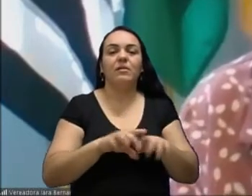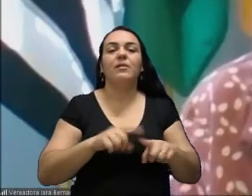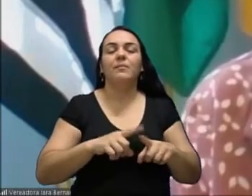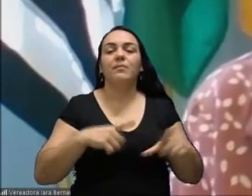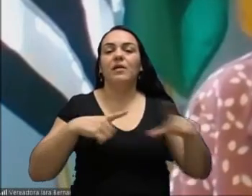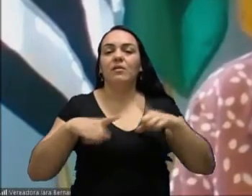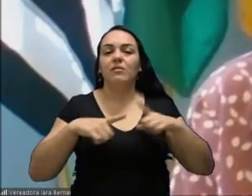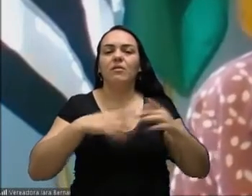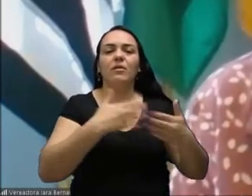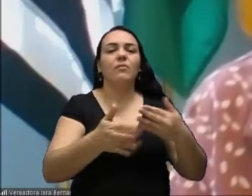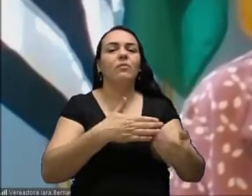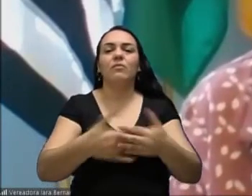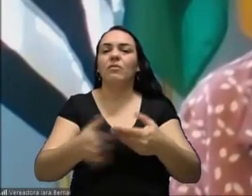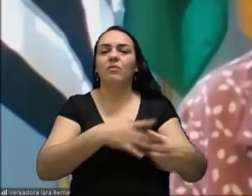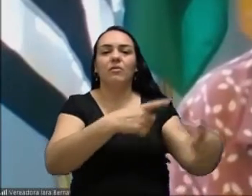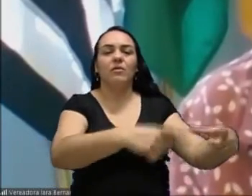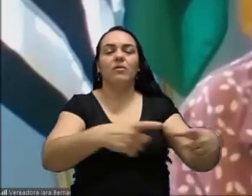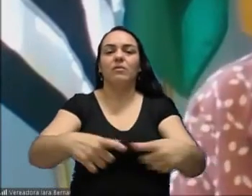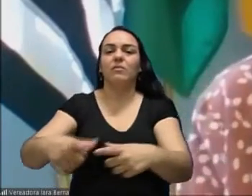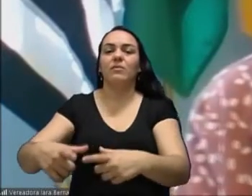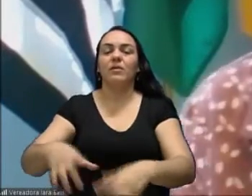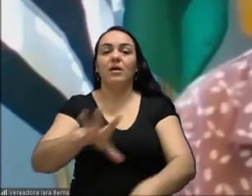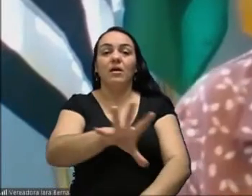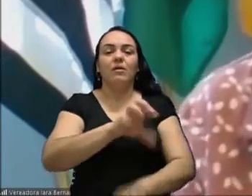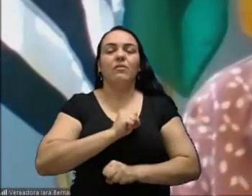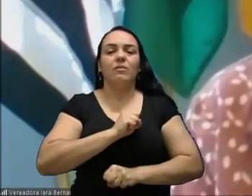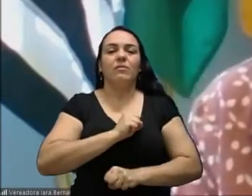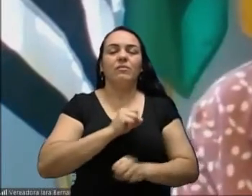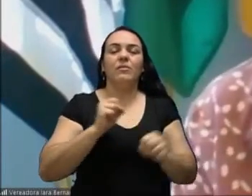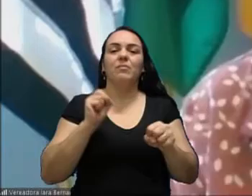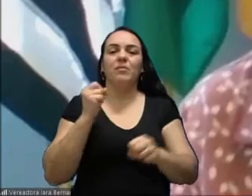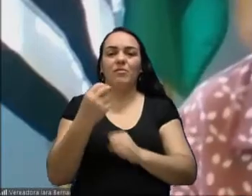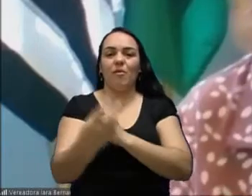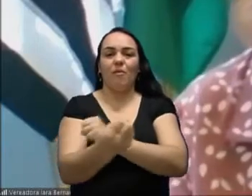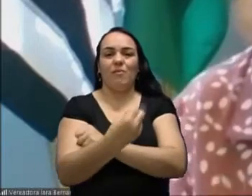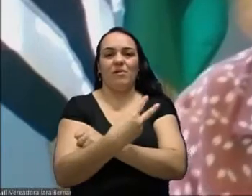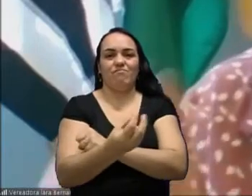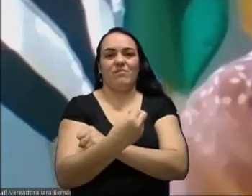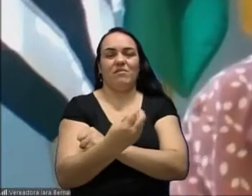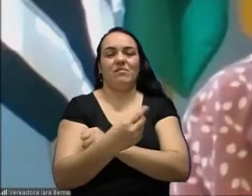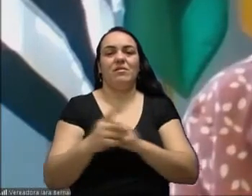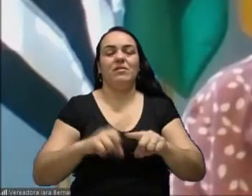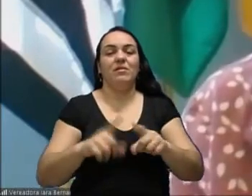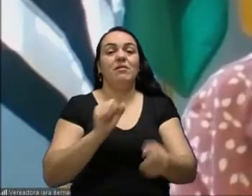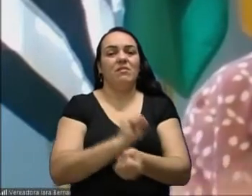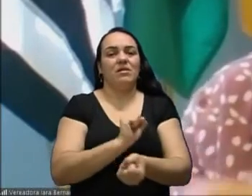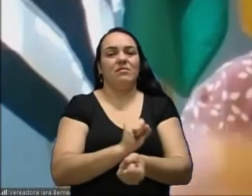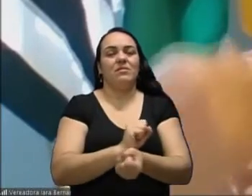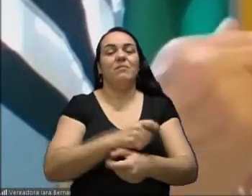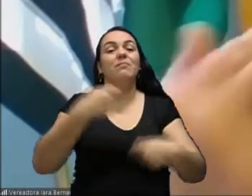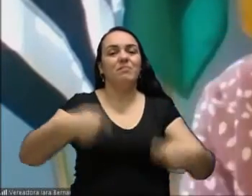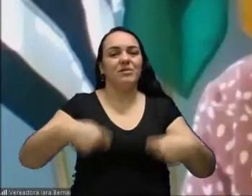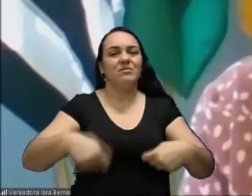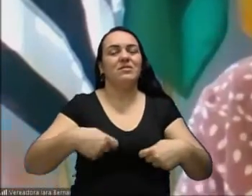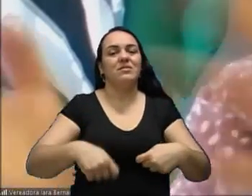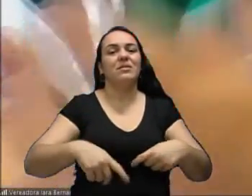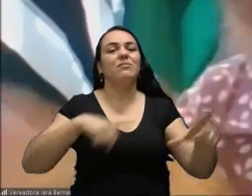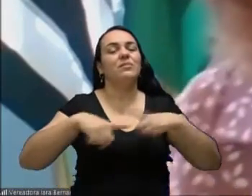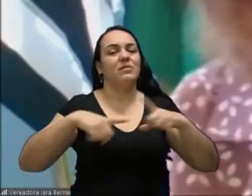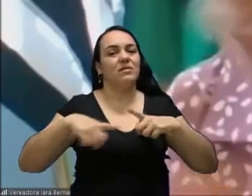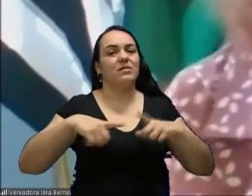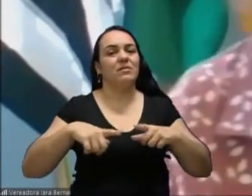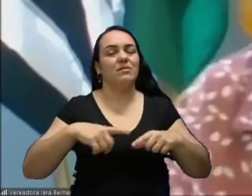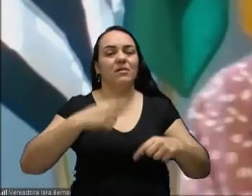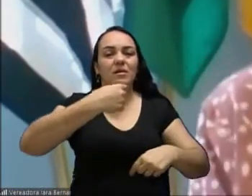trabalhando em qualquer local e ela adquiriu o Covid é porque ela saiu de casa ela não estava em quarentena ela estava trabalhando estava se encaminhando para estava